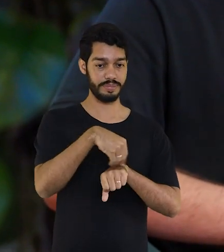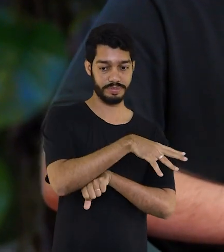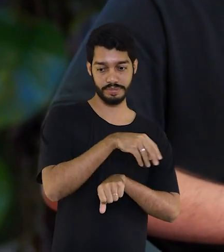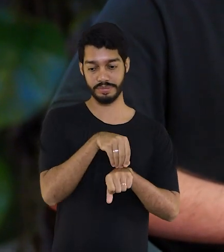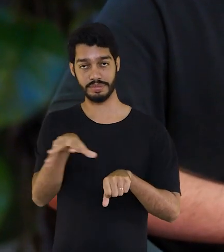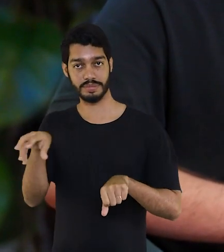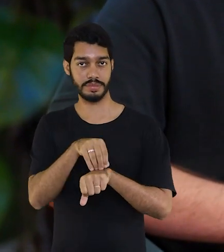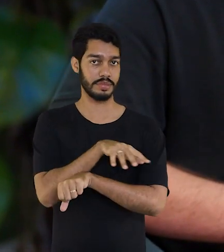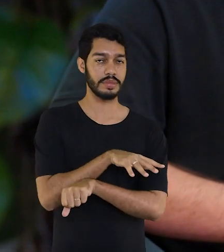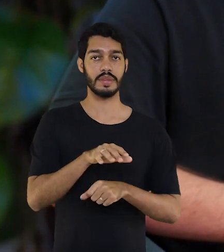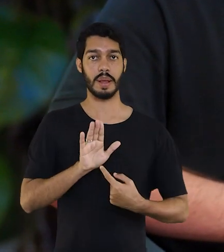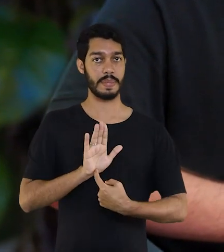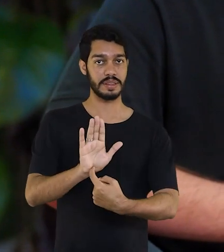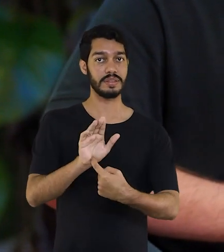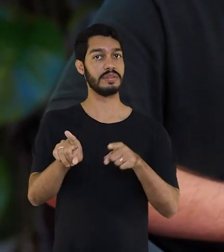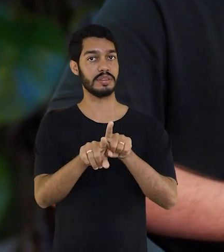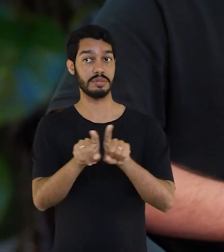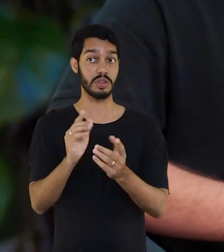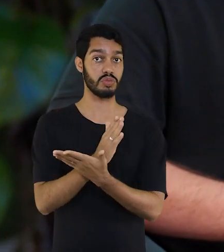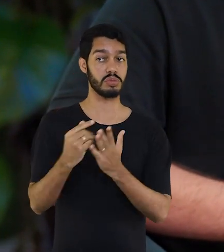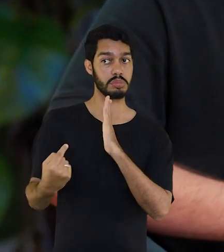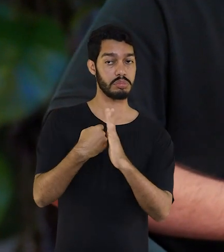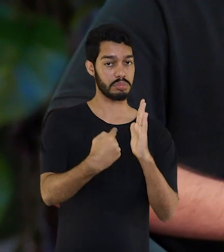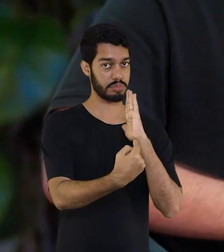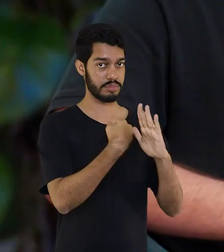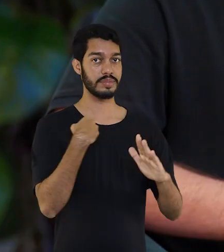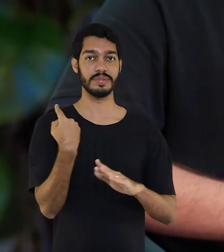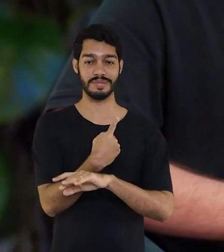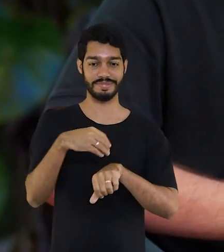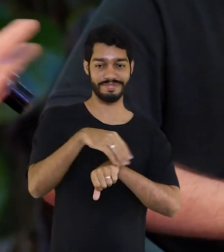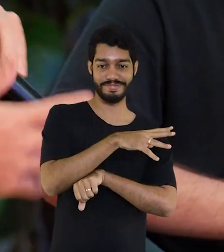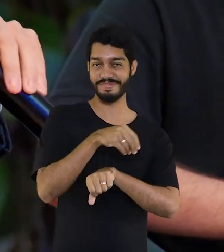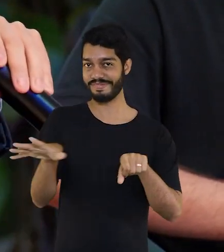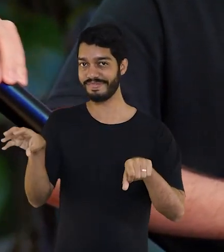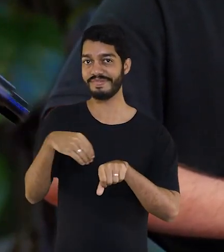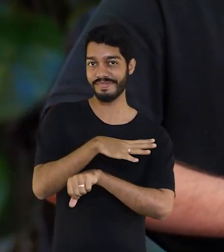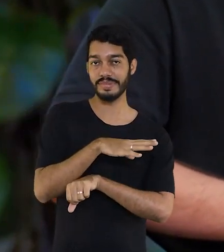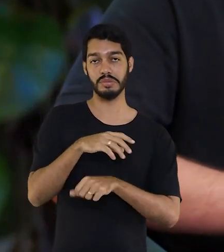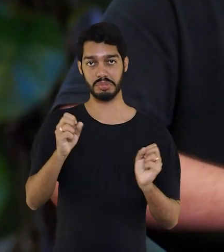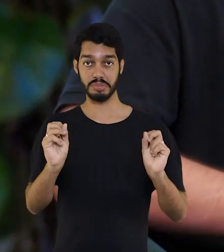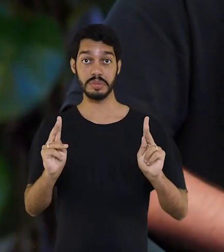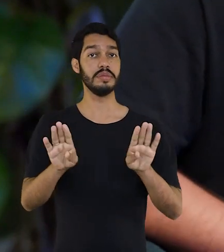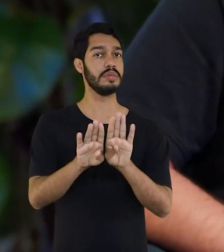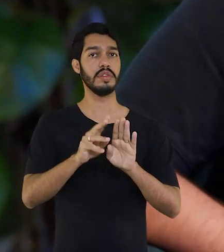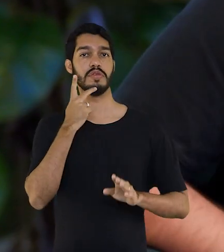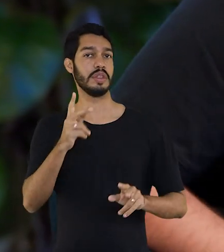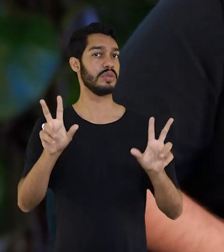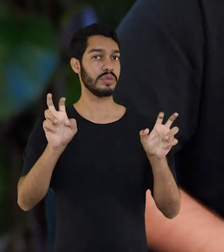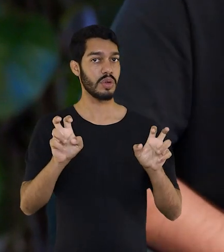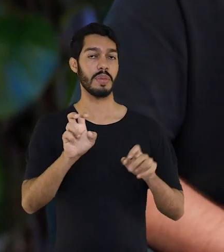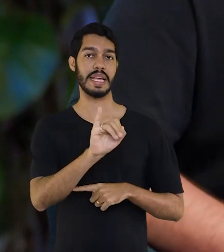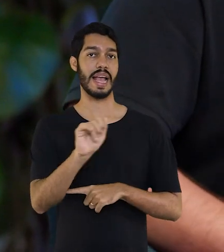tanto de apresentação, falar um pouquinho e mediar também algumas perguntas aqui de vocês conosco, de nós aqui. E vamos falar um pouquinho sobre